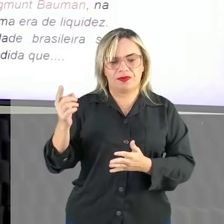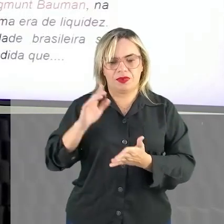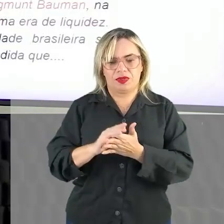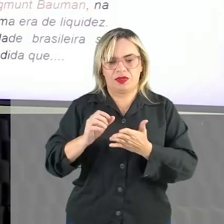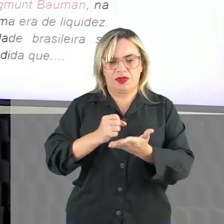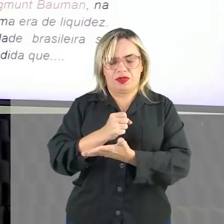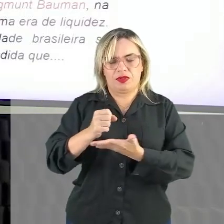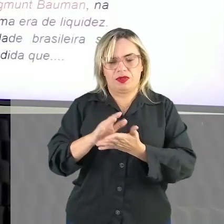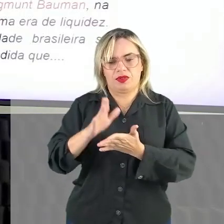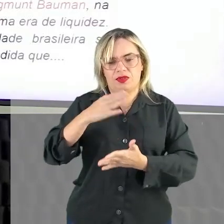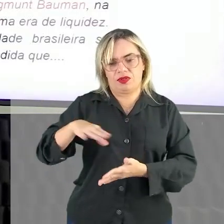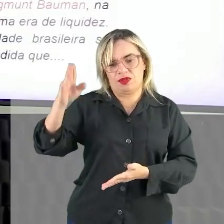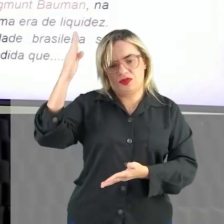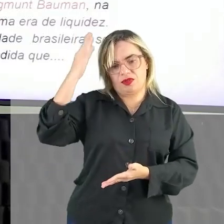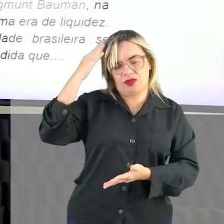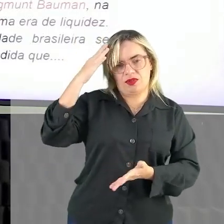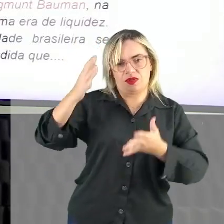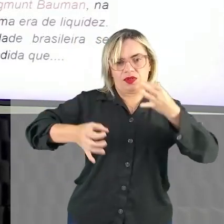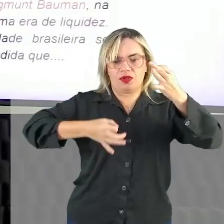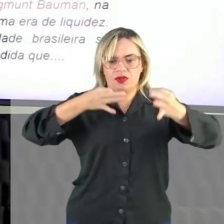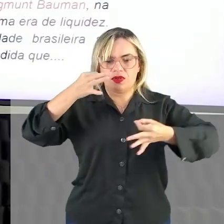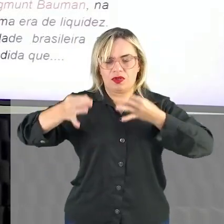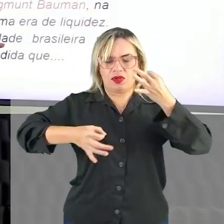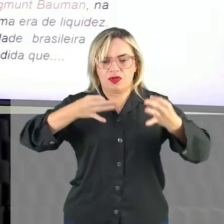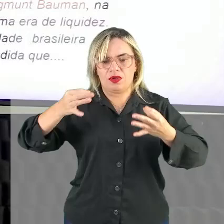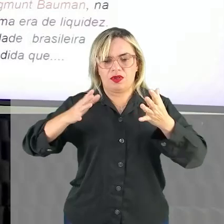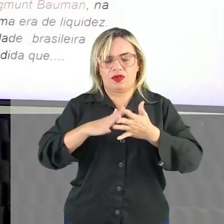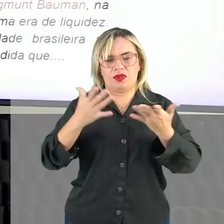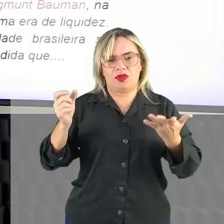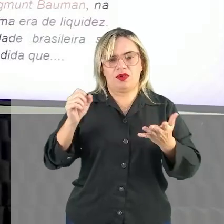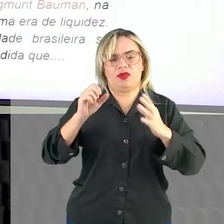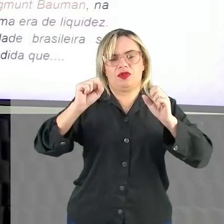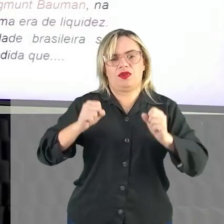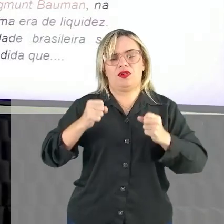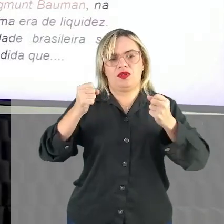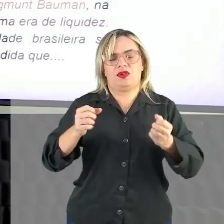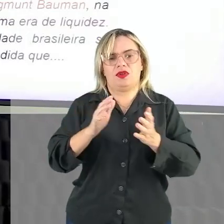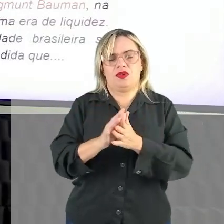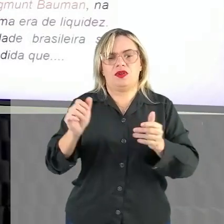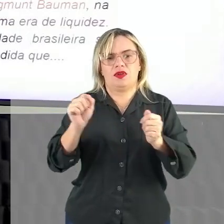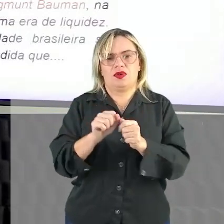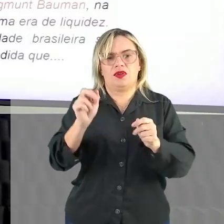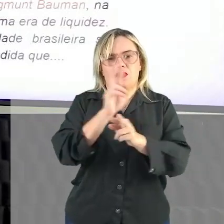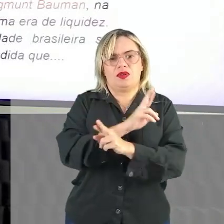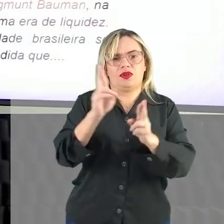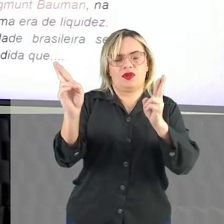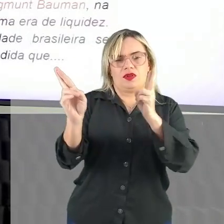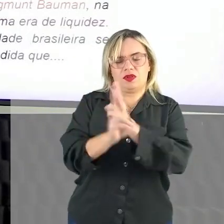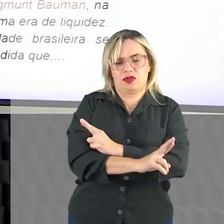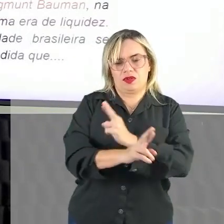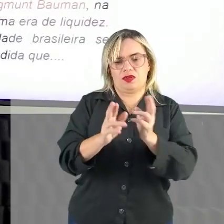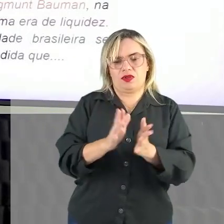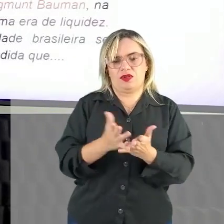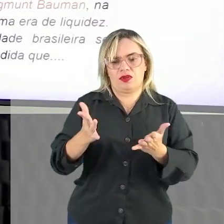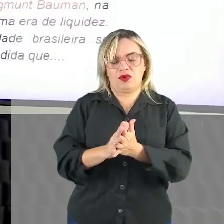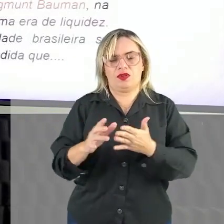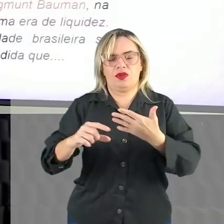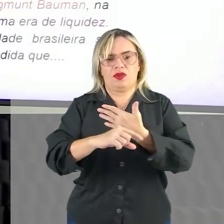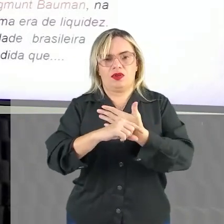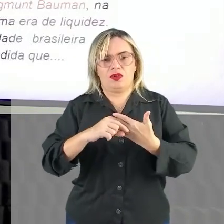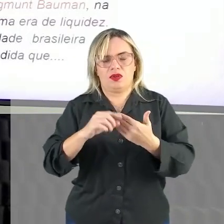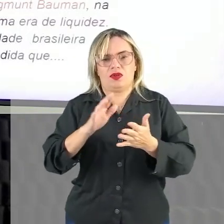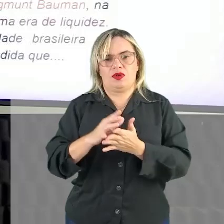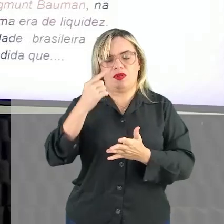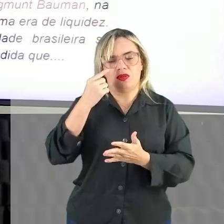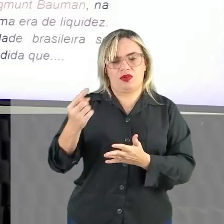uma operação argumentativa aqui para eu poder fazer a relação com o Zygmunt Bauman. Então, essa ideia